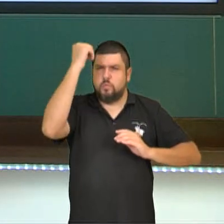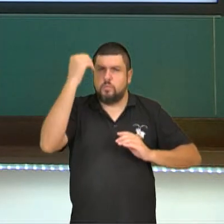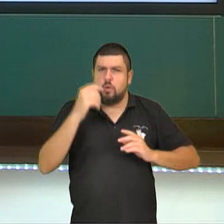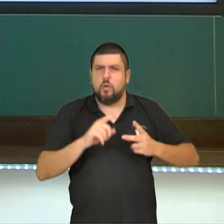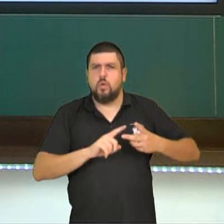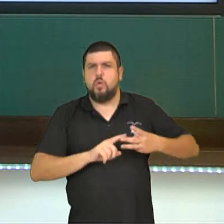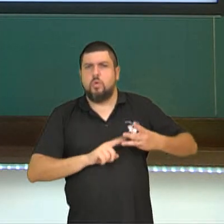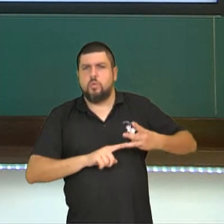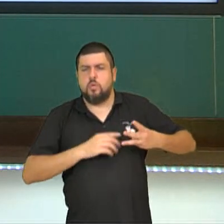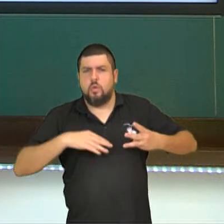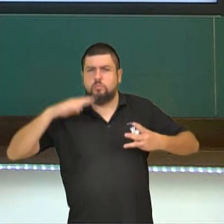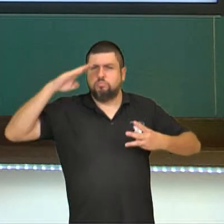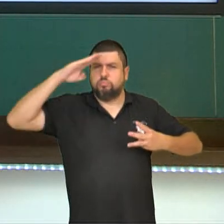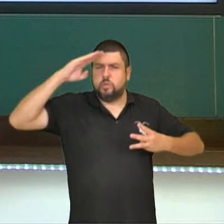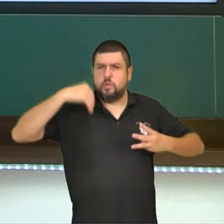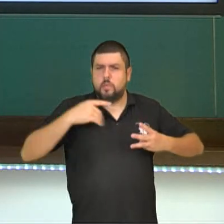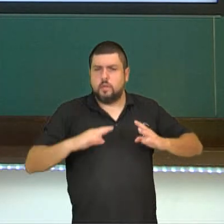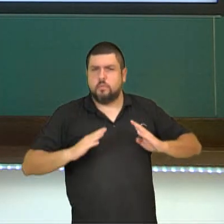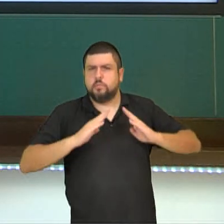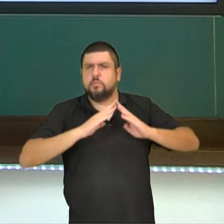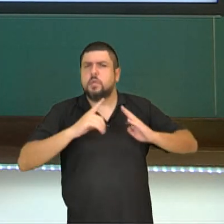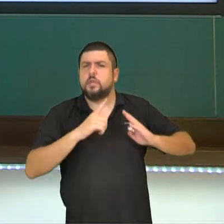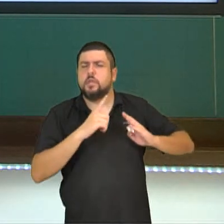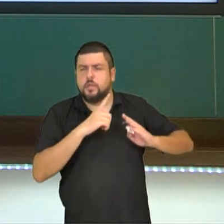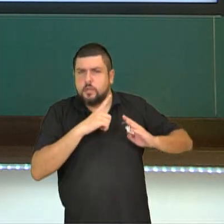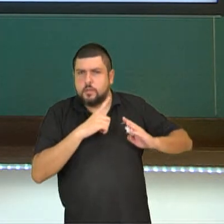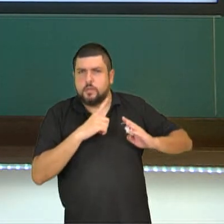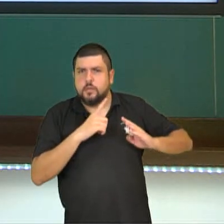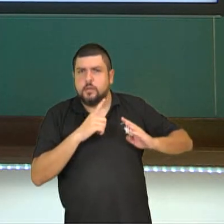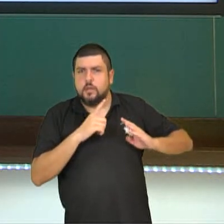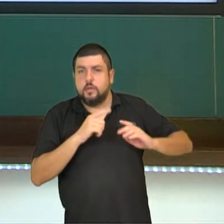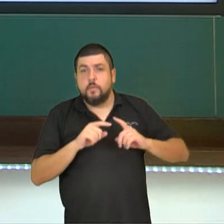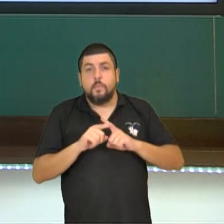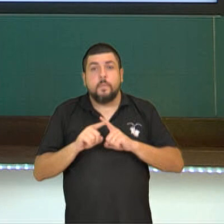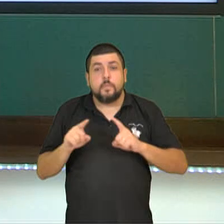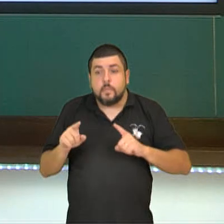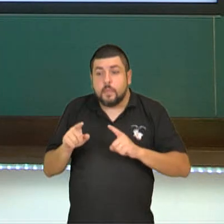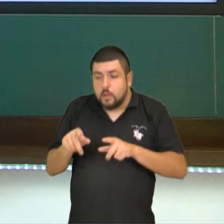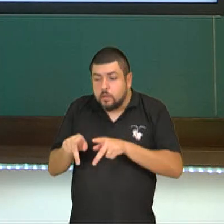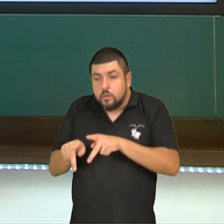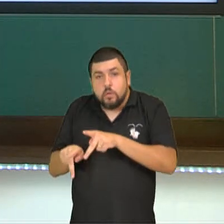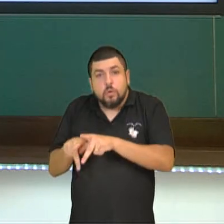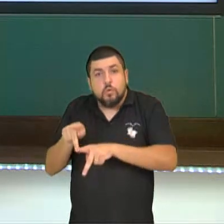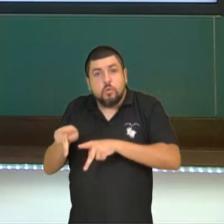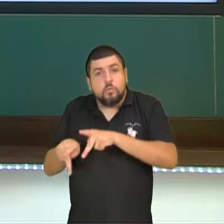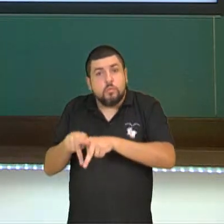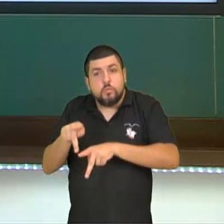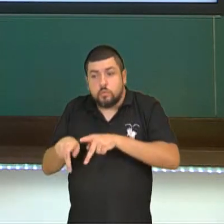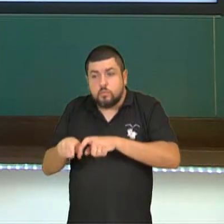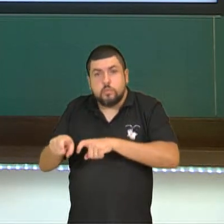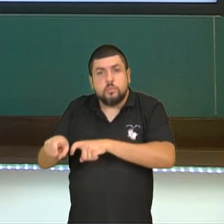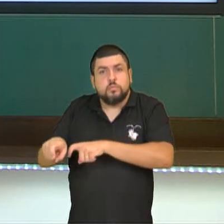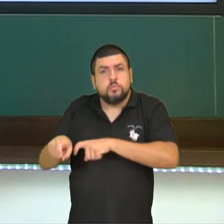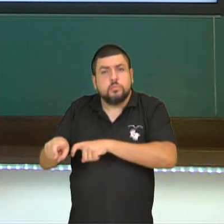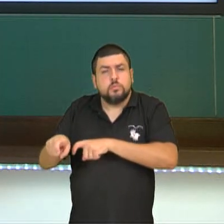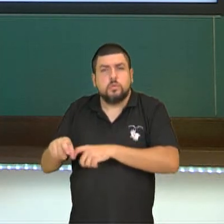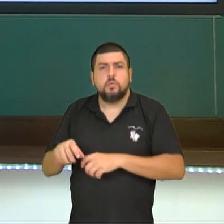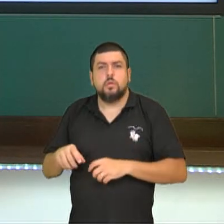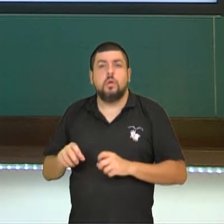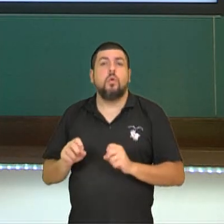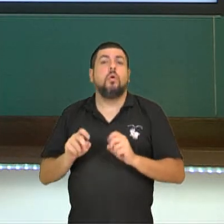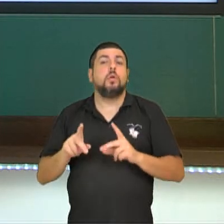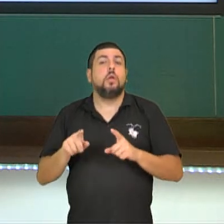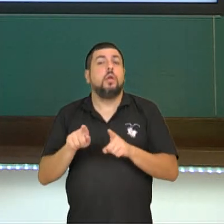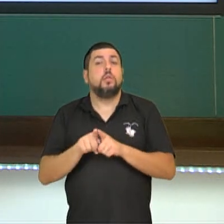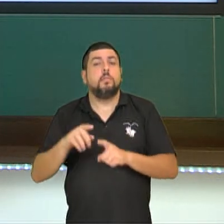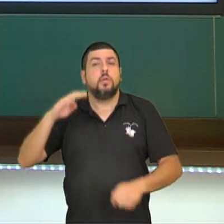do general do exército romano, egípcio. Mas a história dessas pessoas e dos soldados que fizeram a